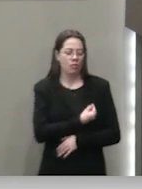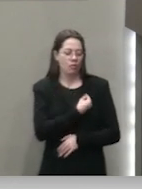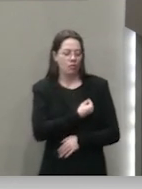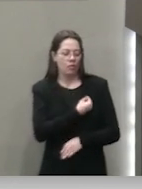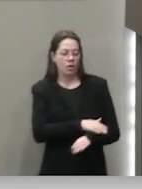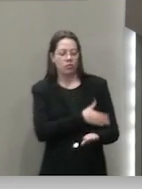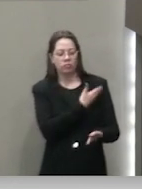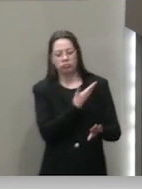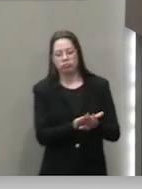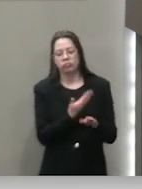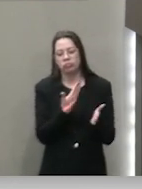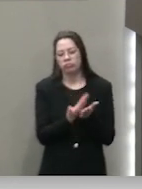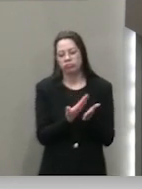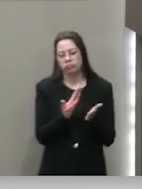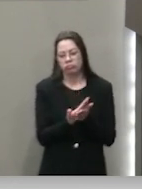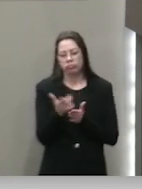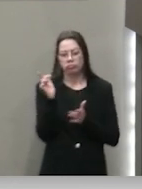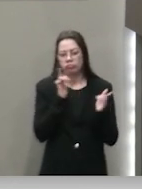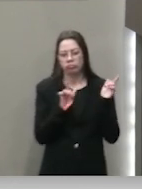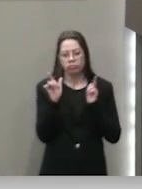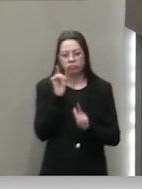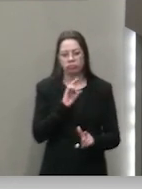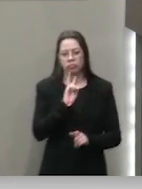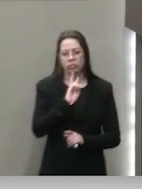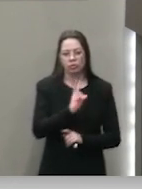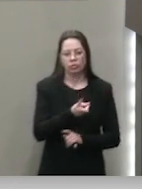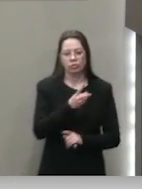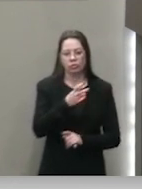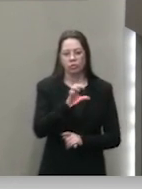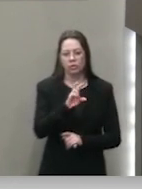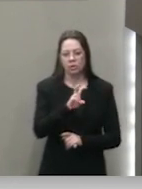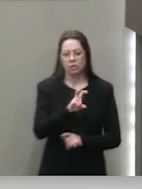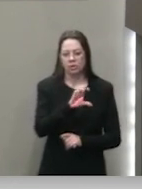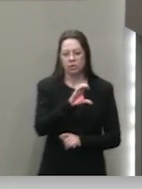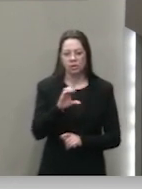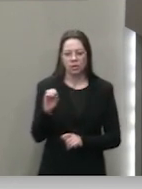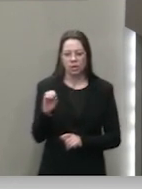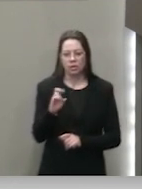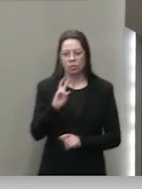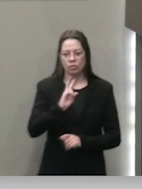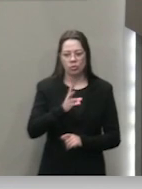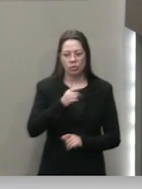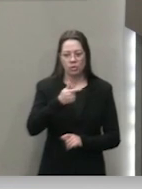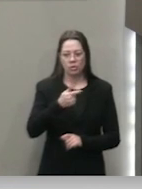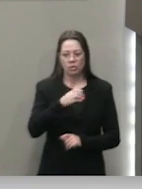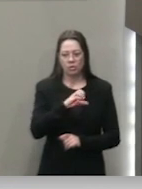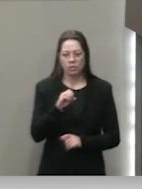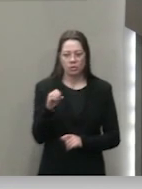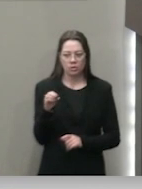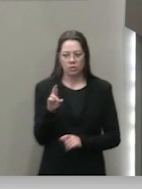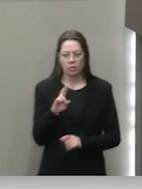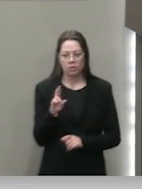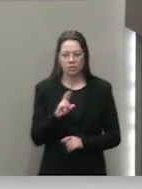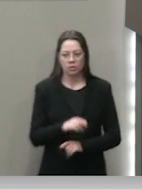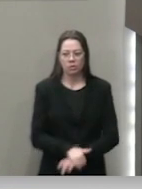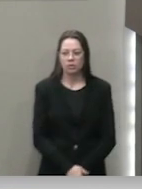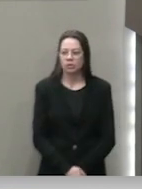inteira estudando para ganhar 2.500, 2.700.